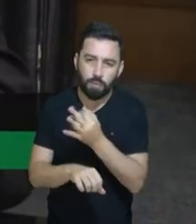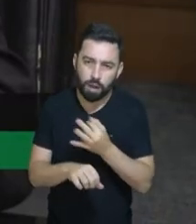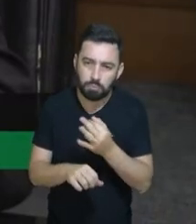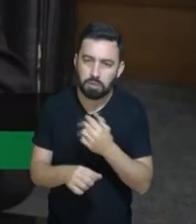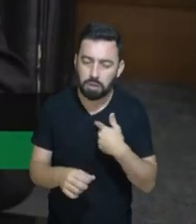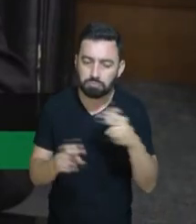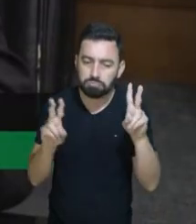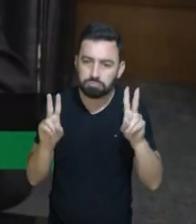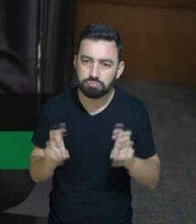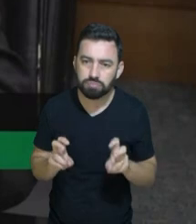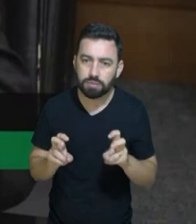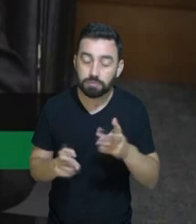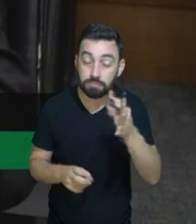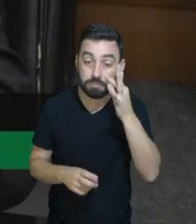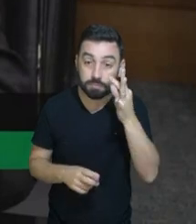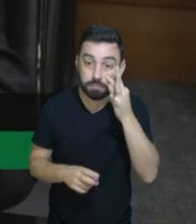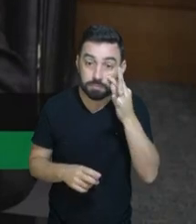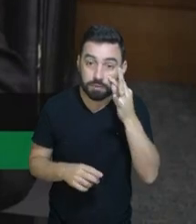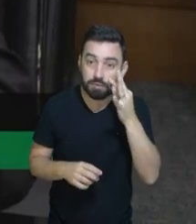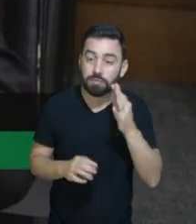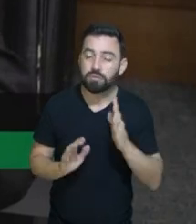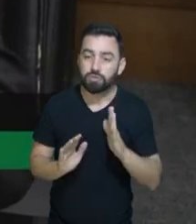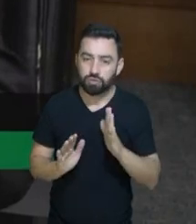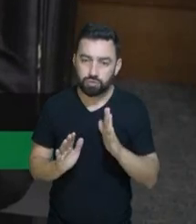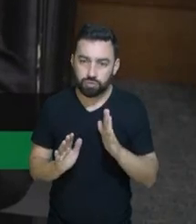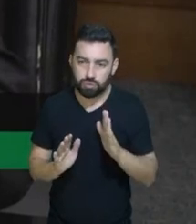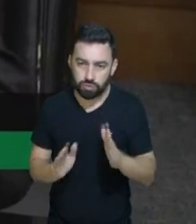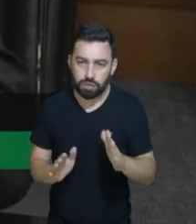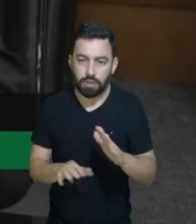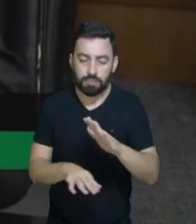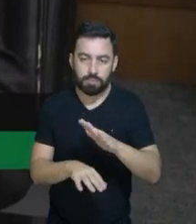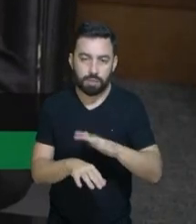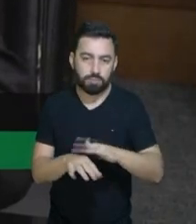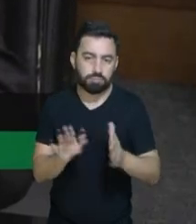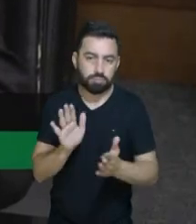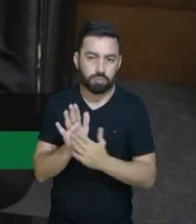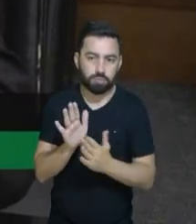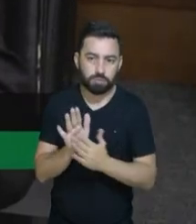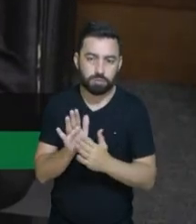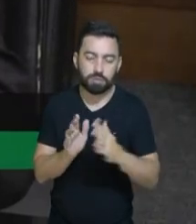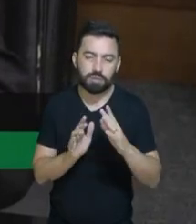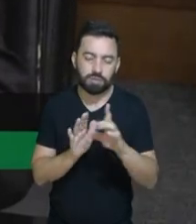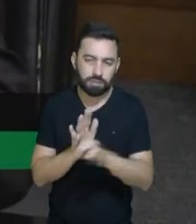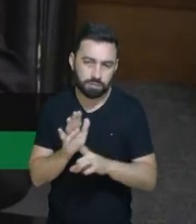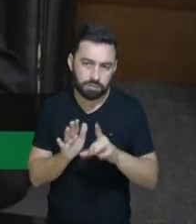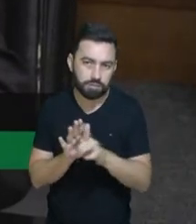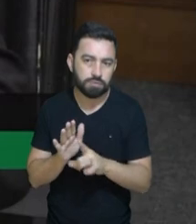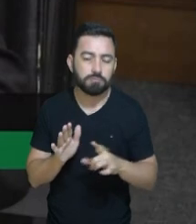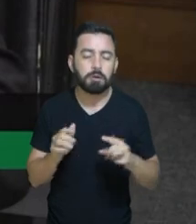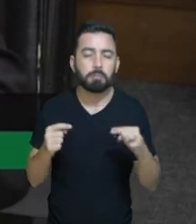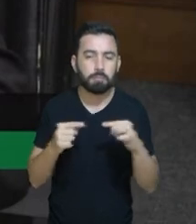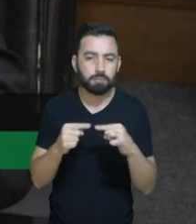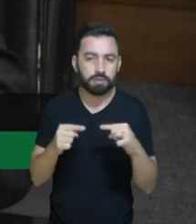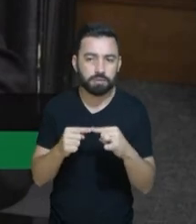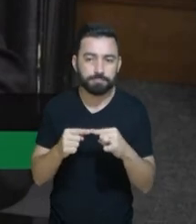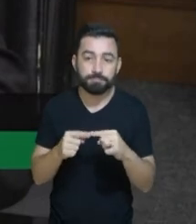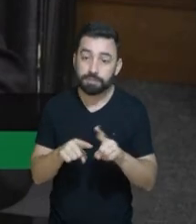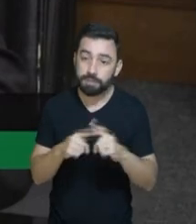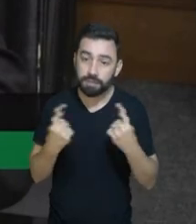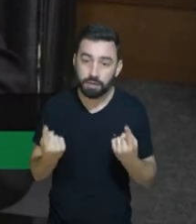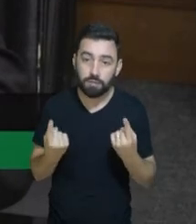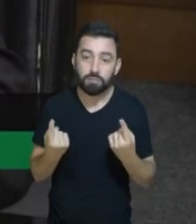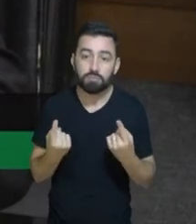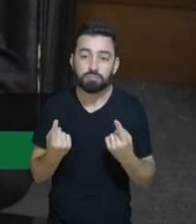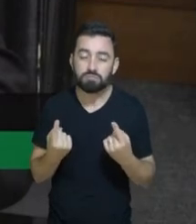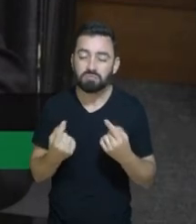matéria sobre apreciação vem estabelecida por meio da proposição Legislativa adequada à espécie qual seja projeto de lei